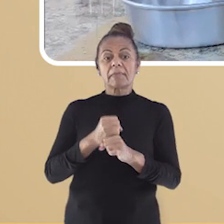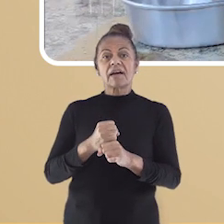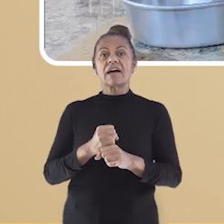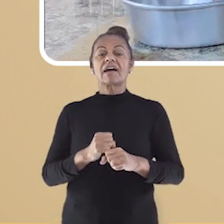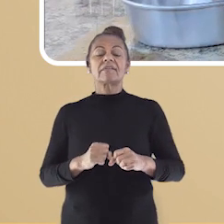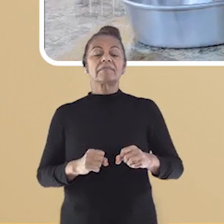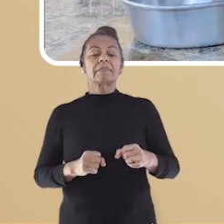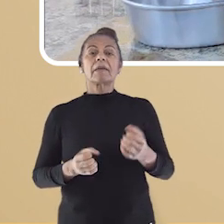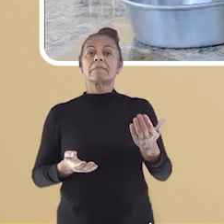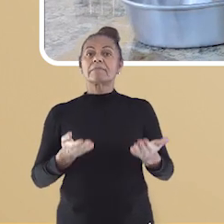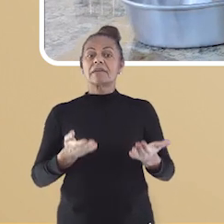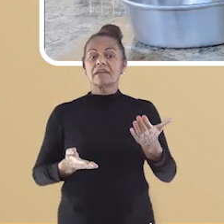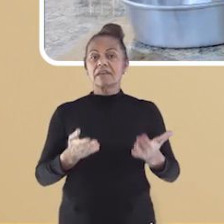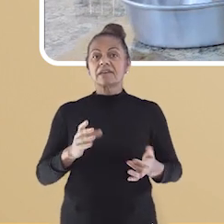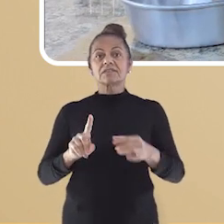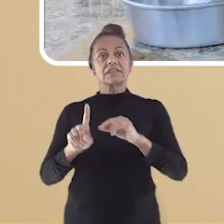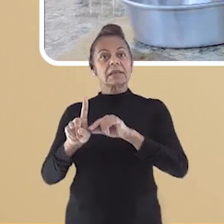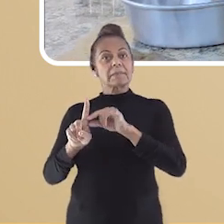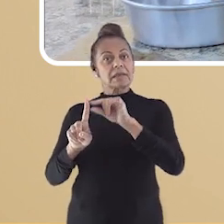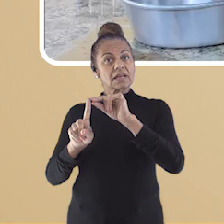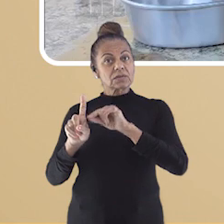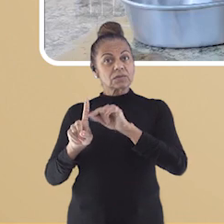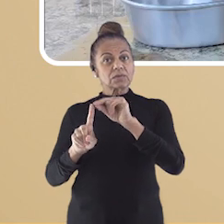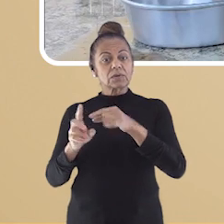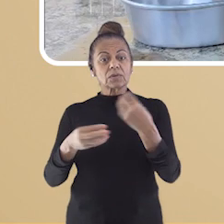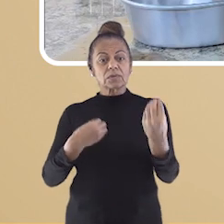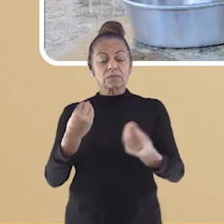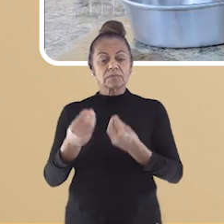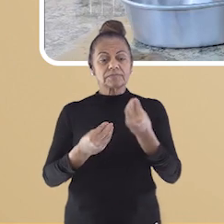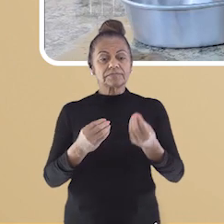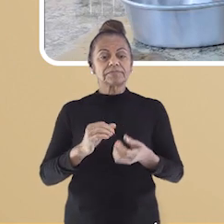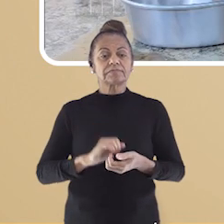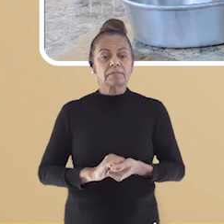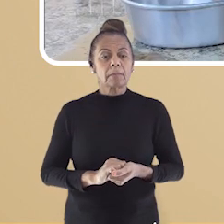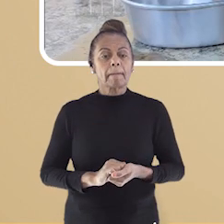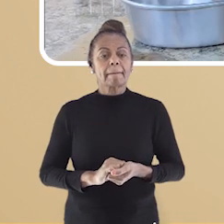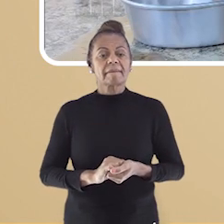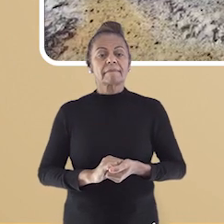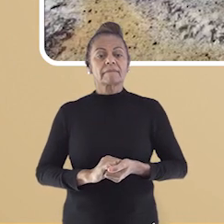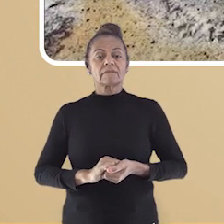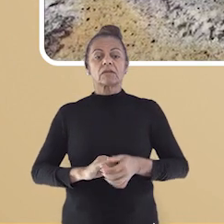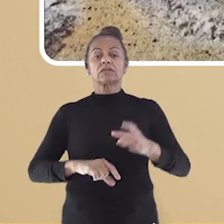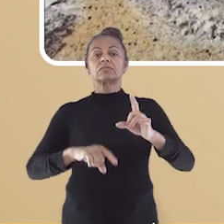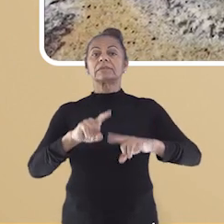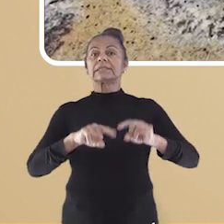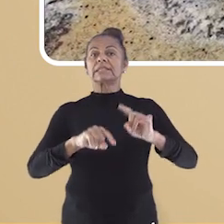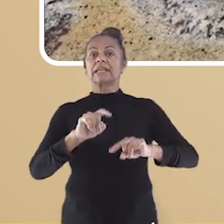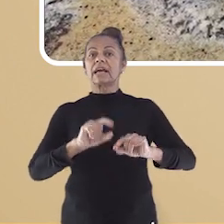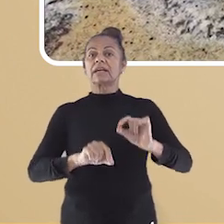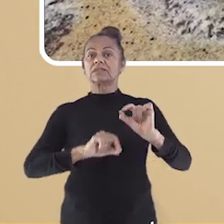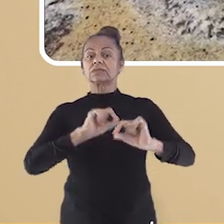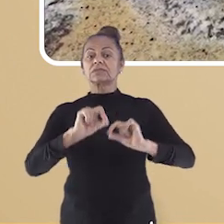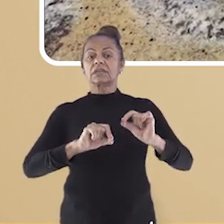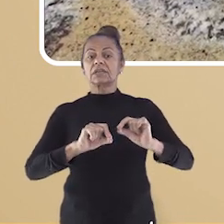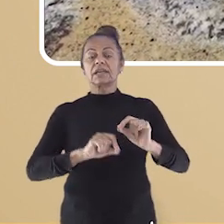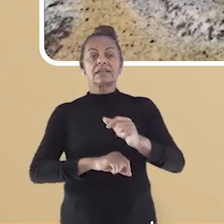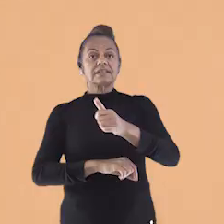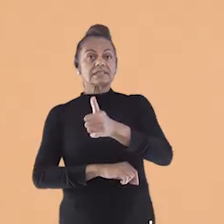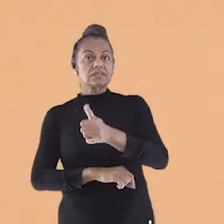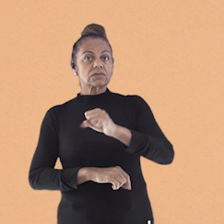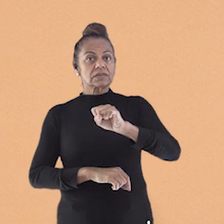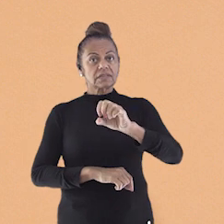ingrediente. Legal! E quais ingredientes você usa para fazer o bolo de brevidade? Eu uso os seguintes